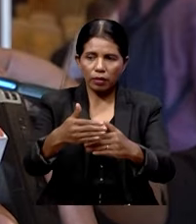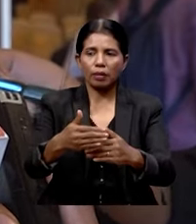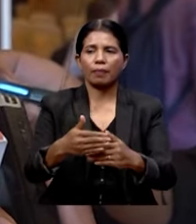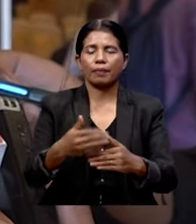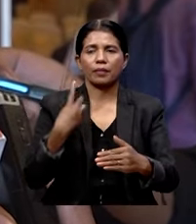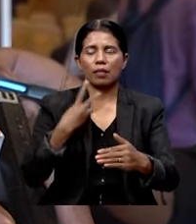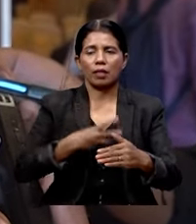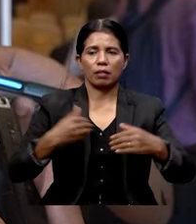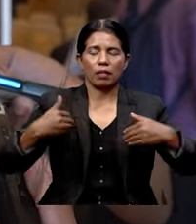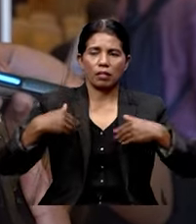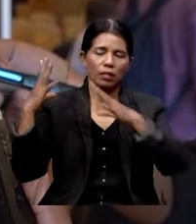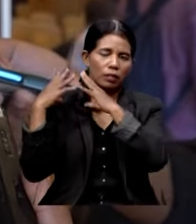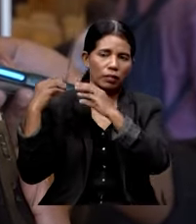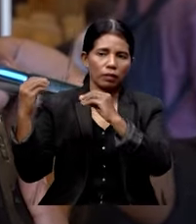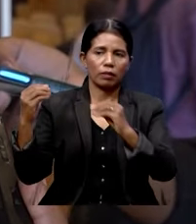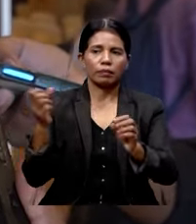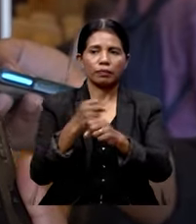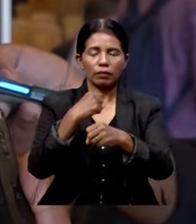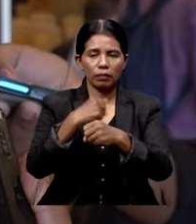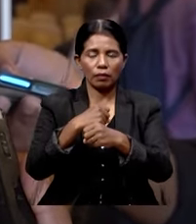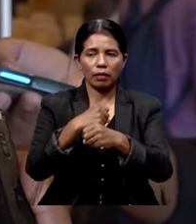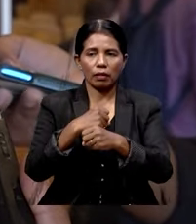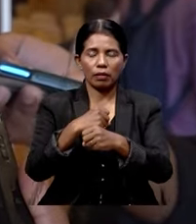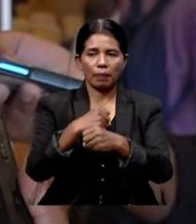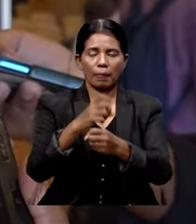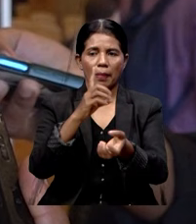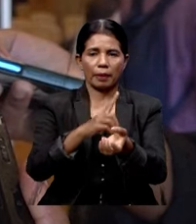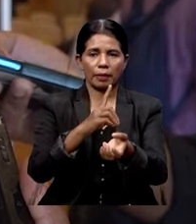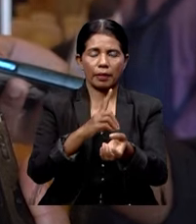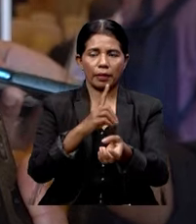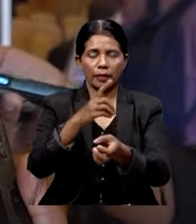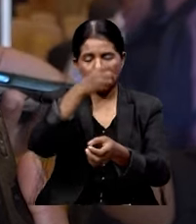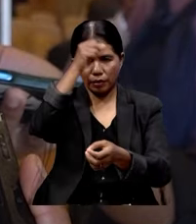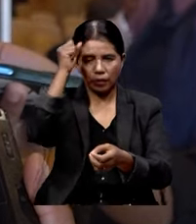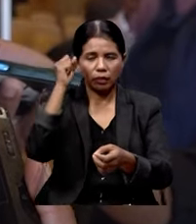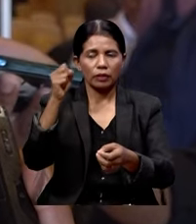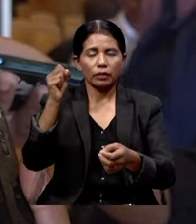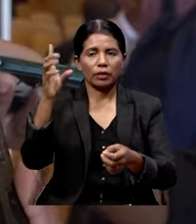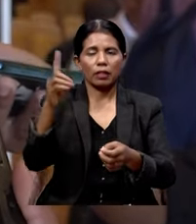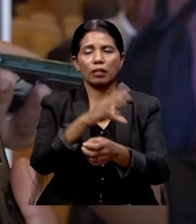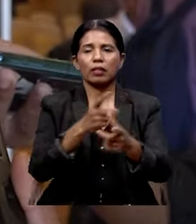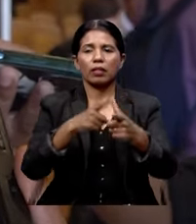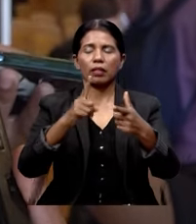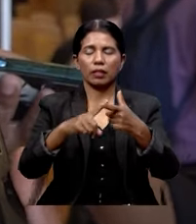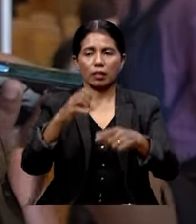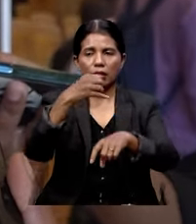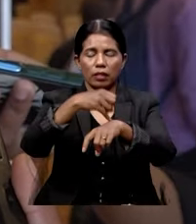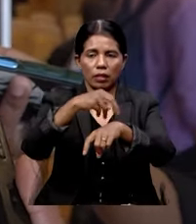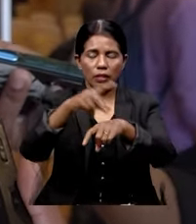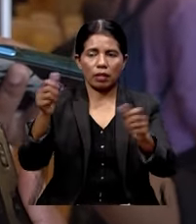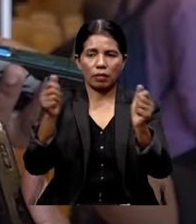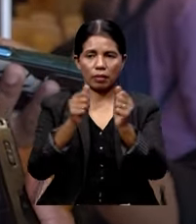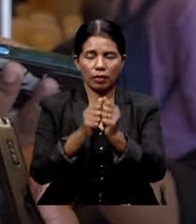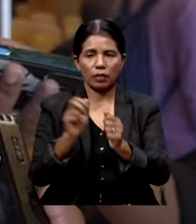minha experiência halona doutoramento interinstitucional, internacional, a muito